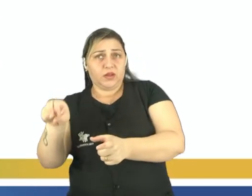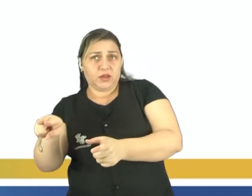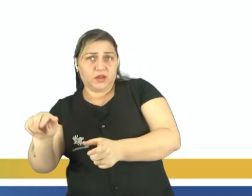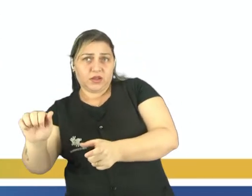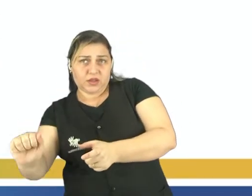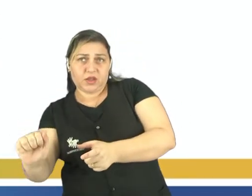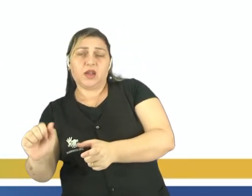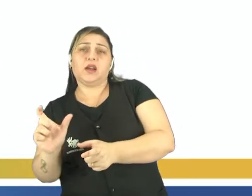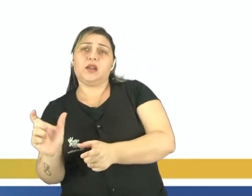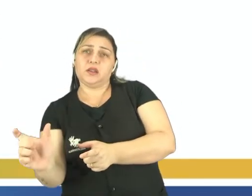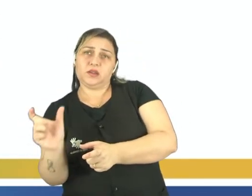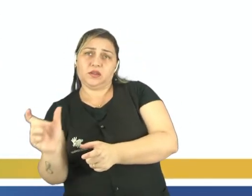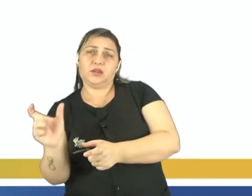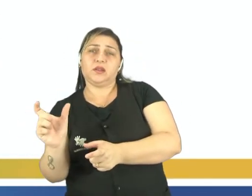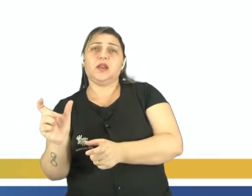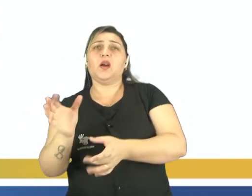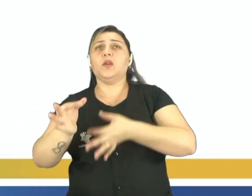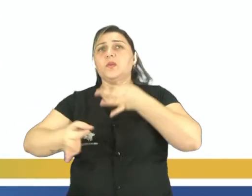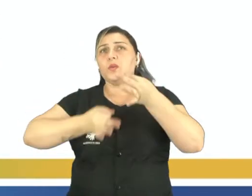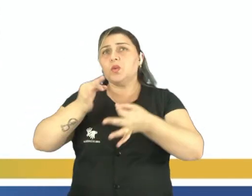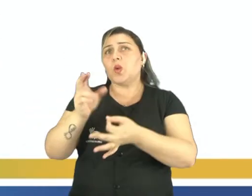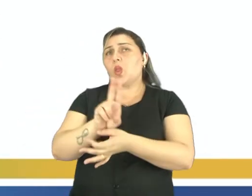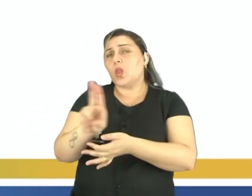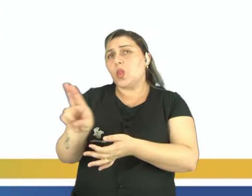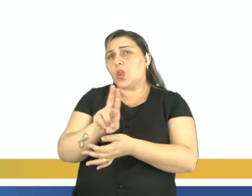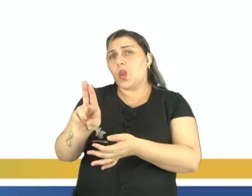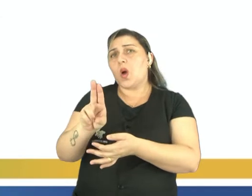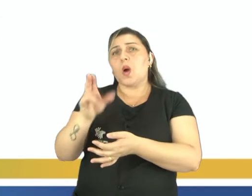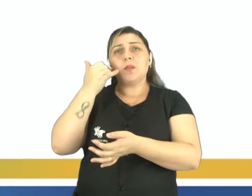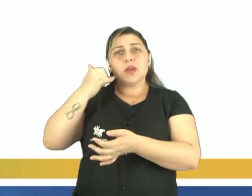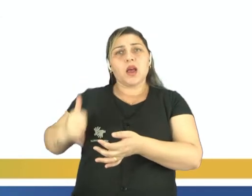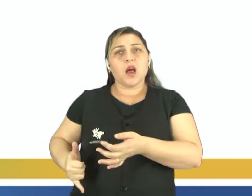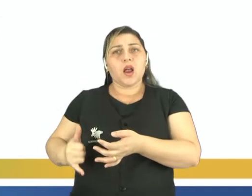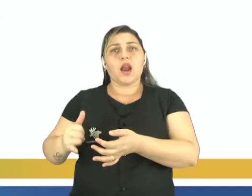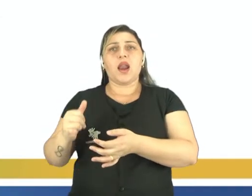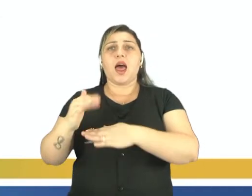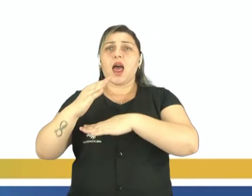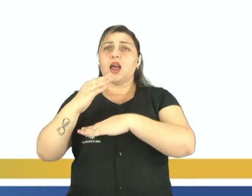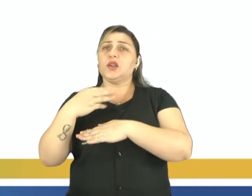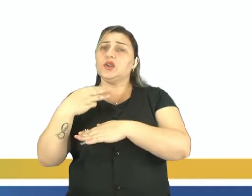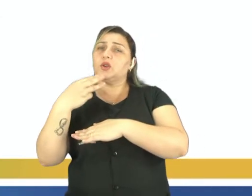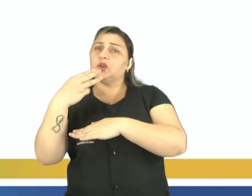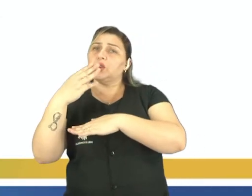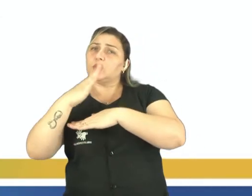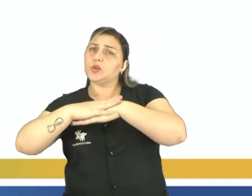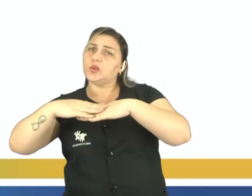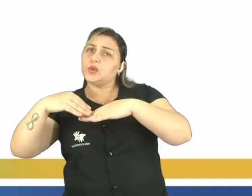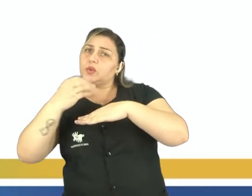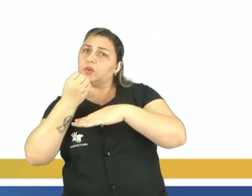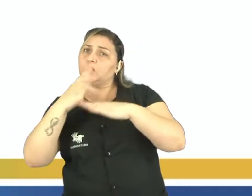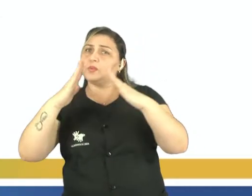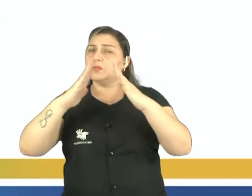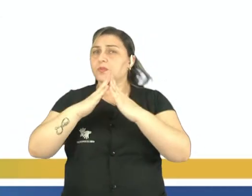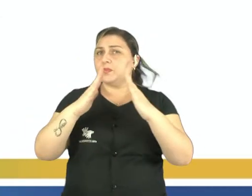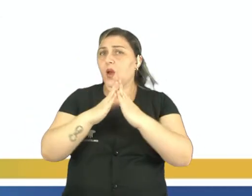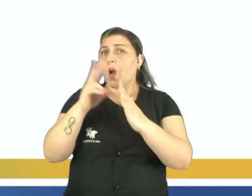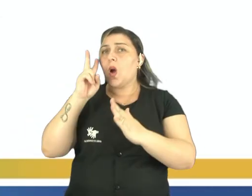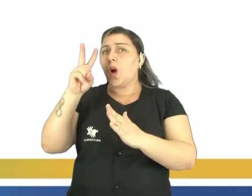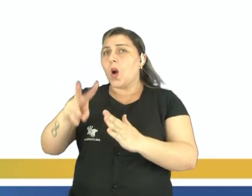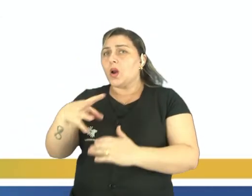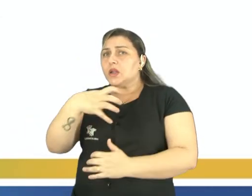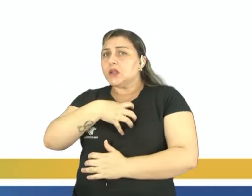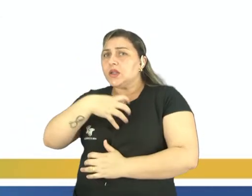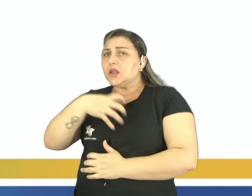como argumento de autoridade, o nome do livro, Celular Docilar, como reforço desse argumento. Olhem que ele diz que traz sentimento